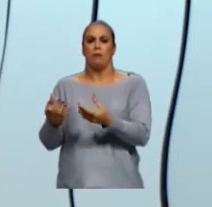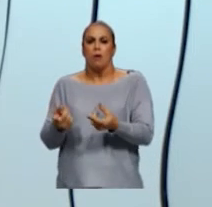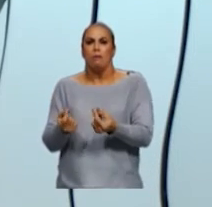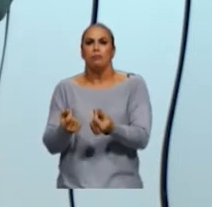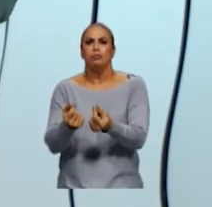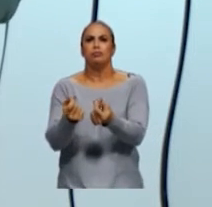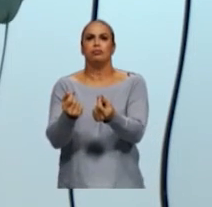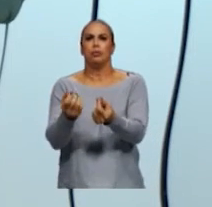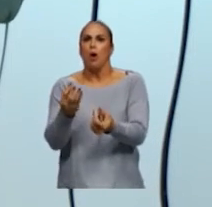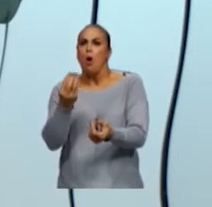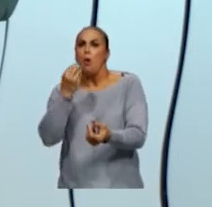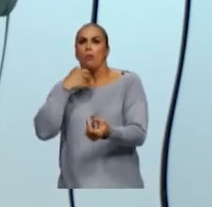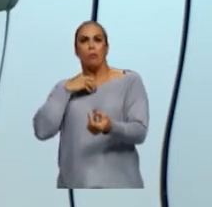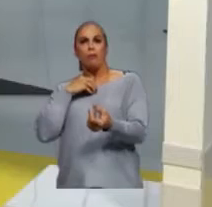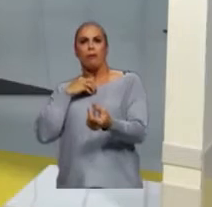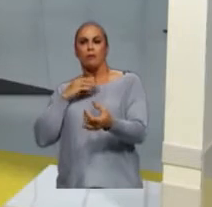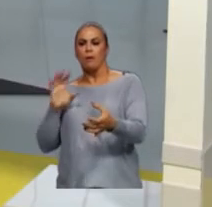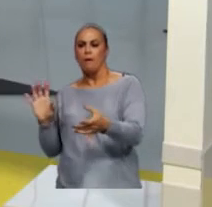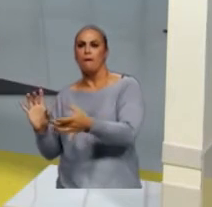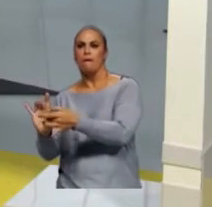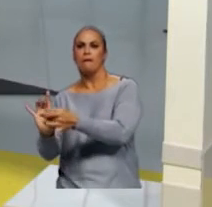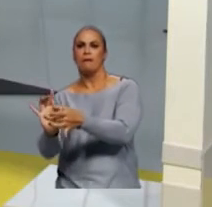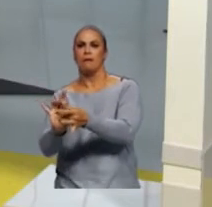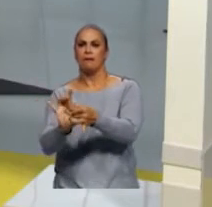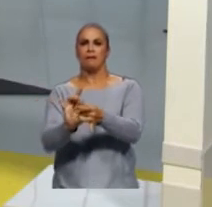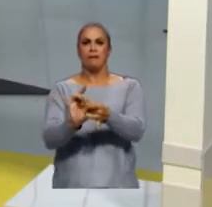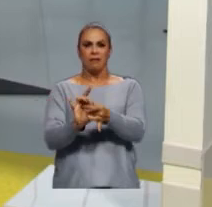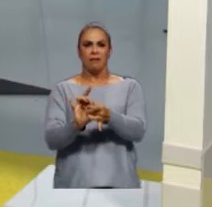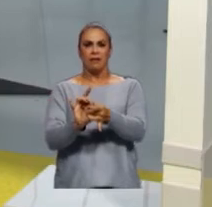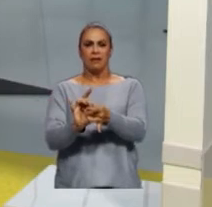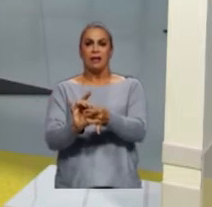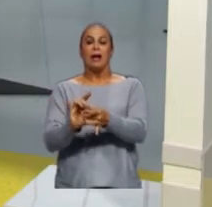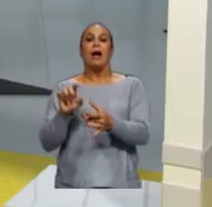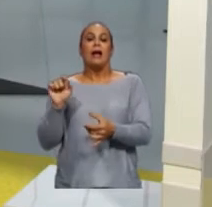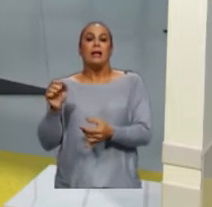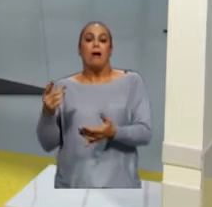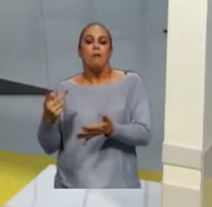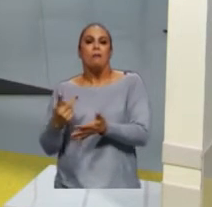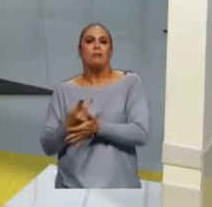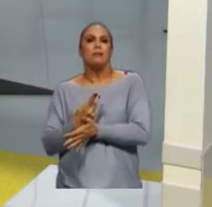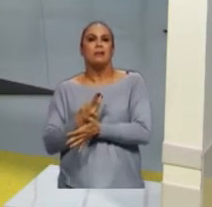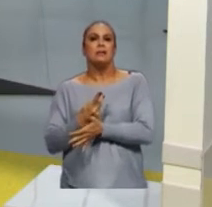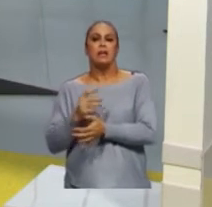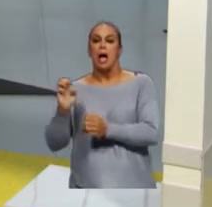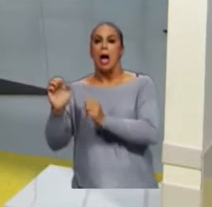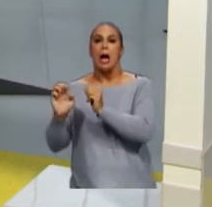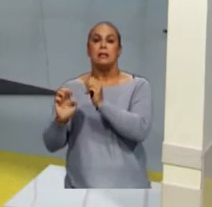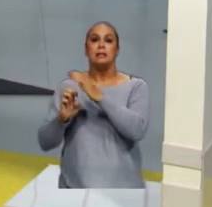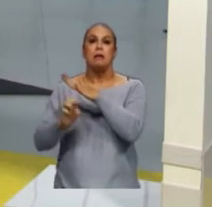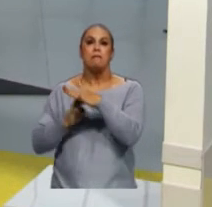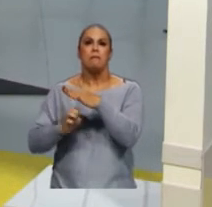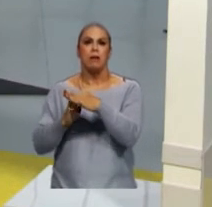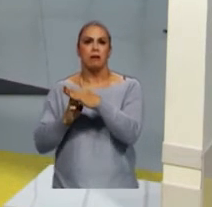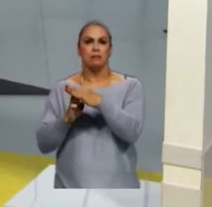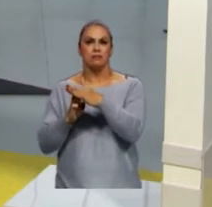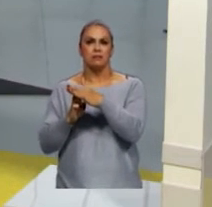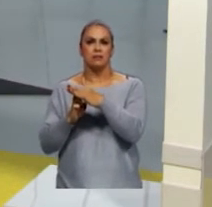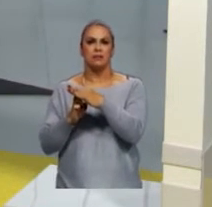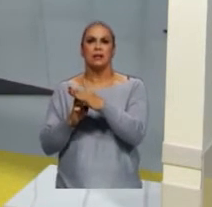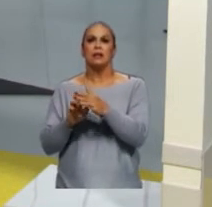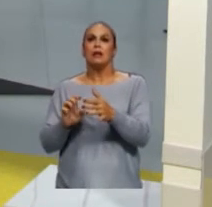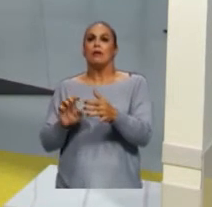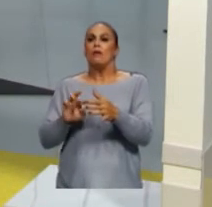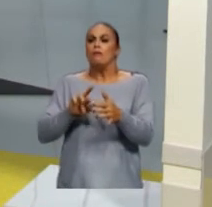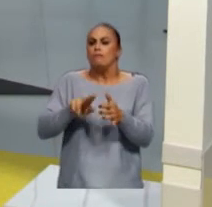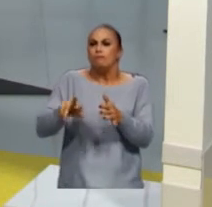gente vai ver as empresas se transformando em organizações, por exemplo, SA. Eu ou você